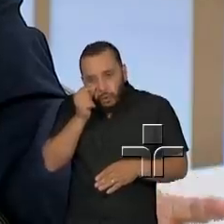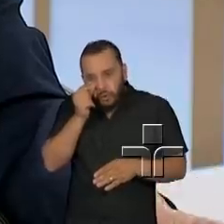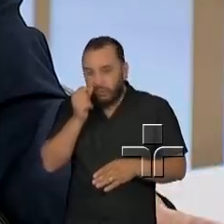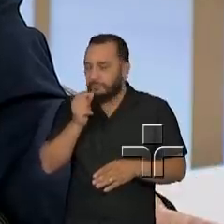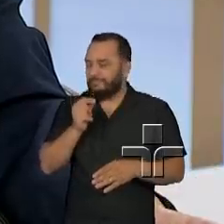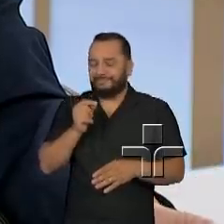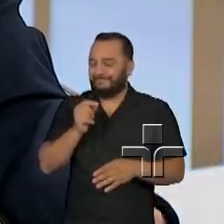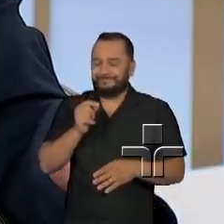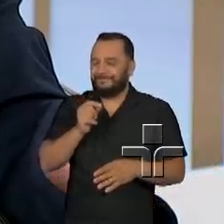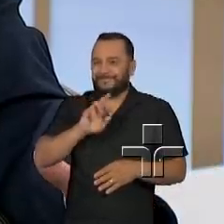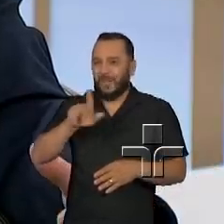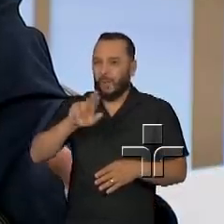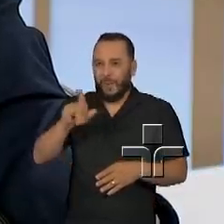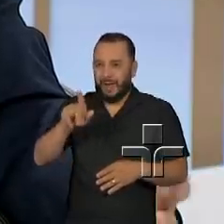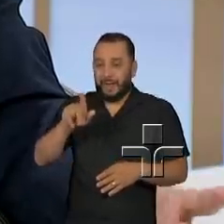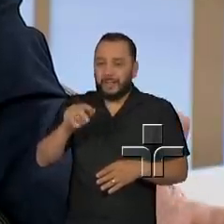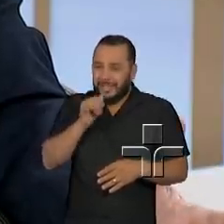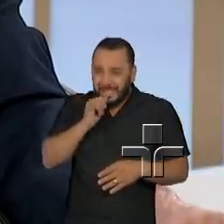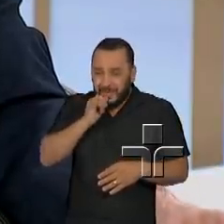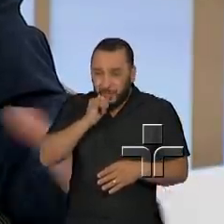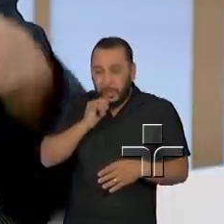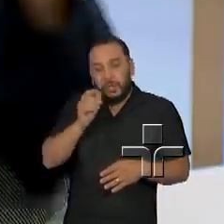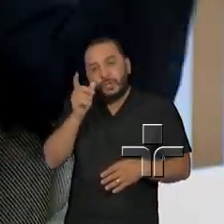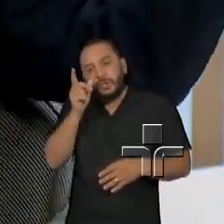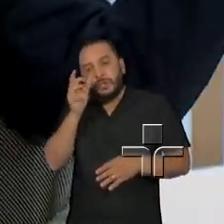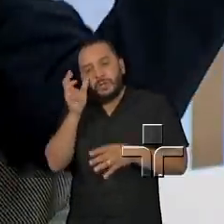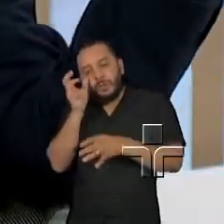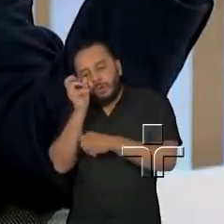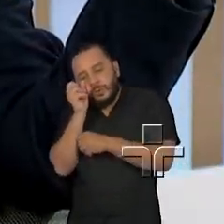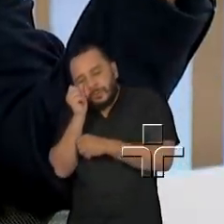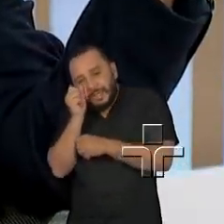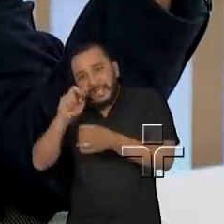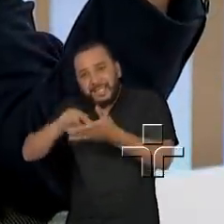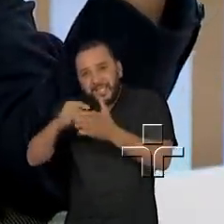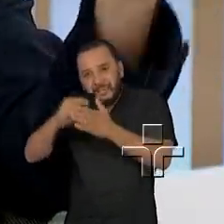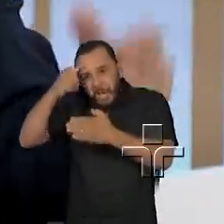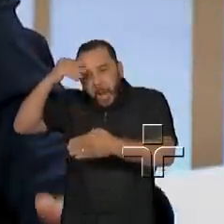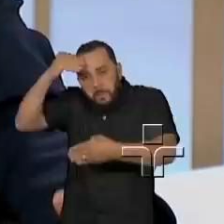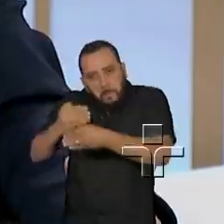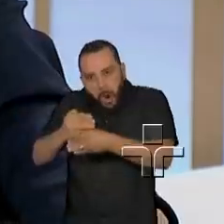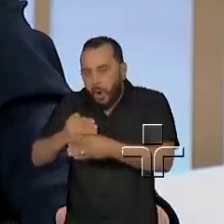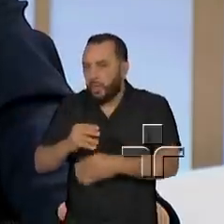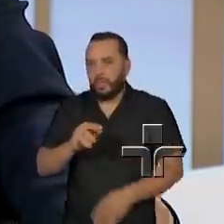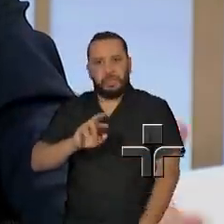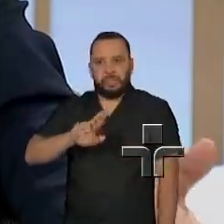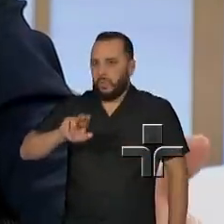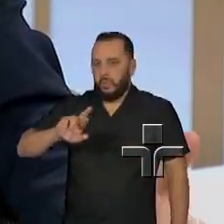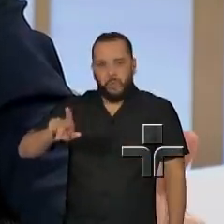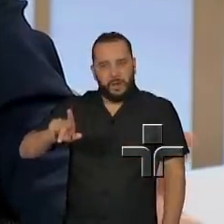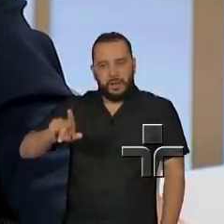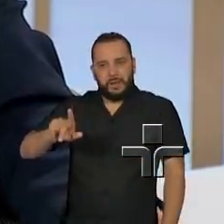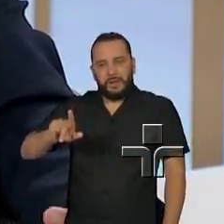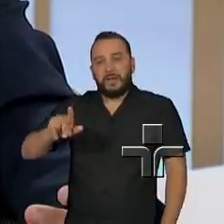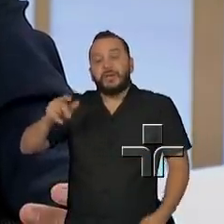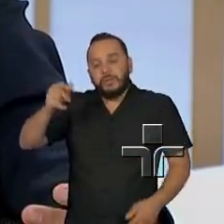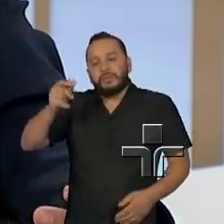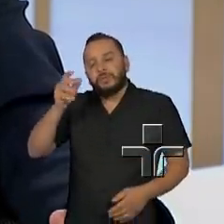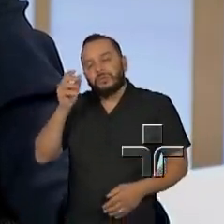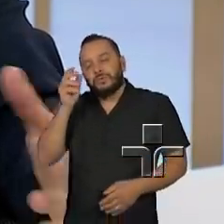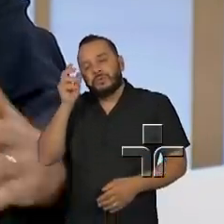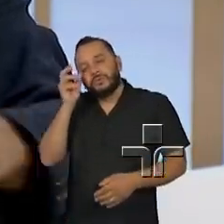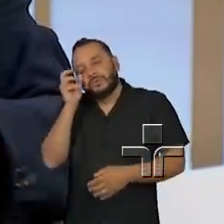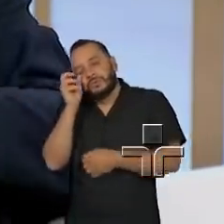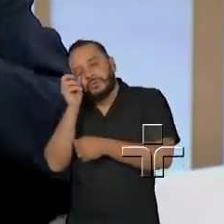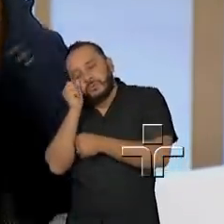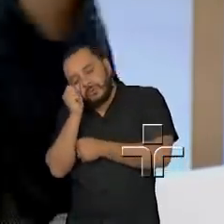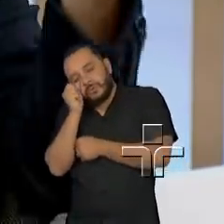apagar do cérebro, o sono não é um desativar do cérebro, essa é uma concepção de 100 anos atrás. O sono, na verdade, é extremamente ativo. Durante o sono, a gente